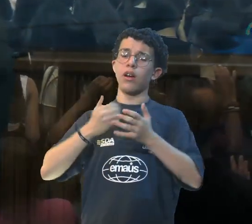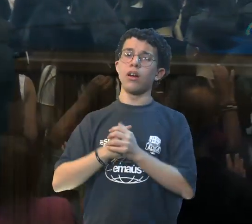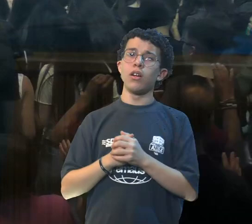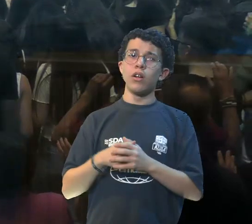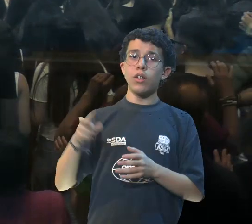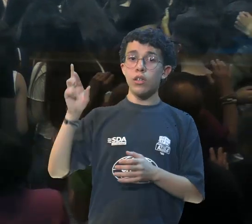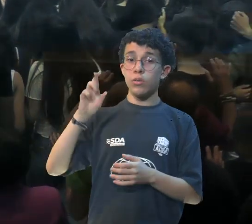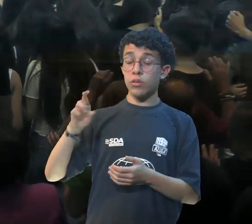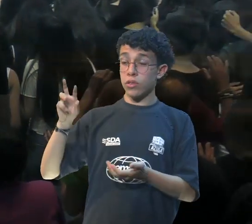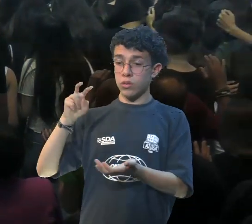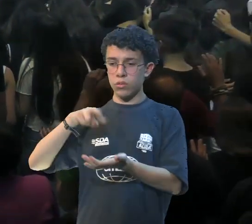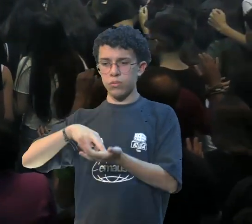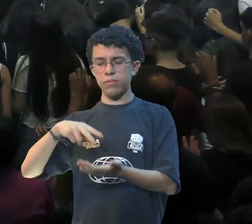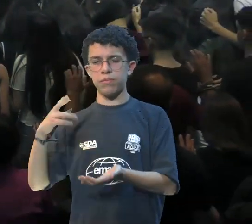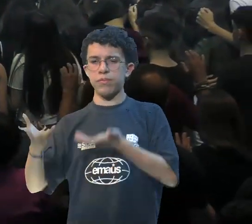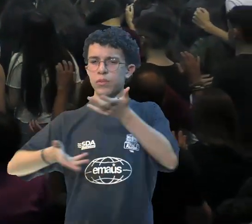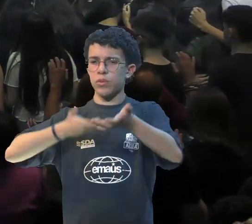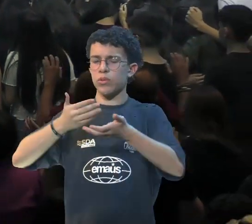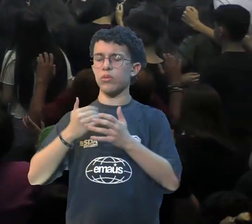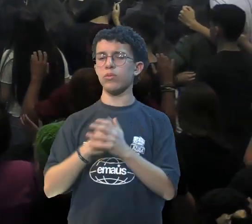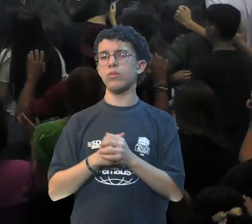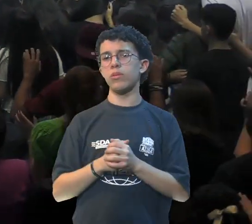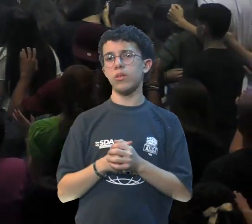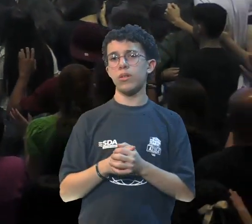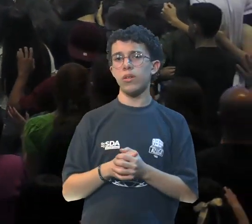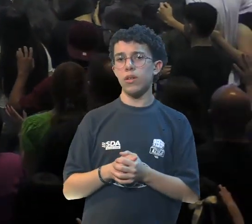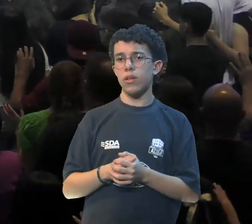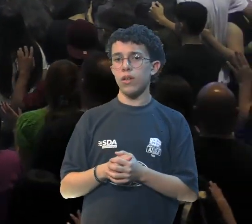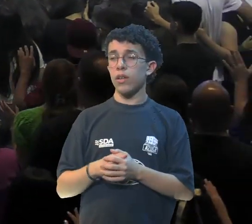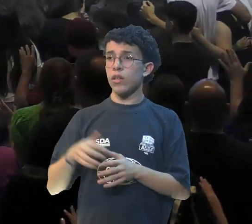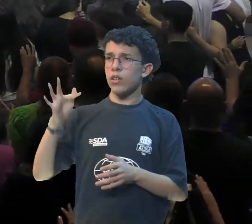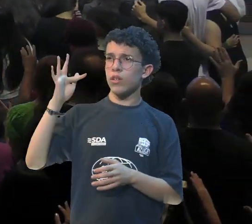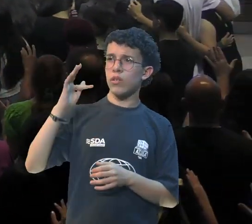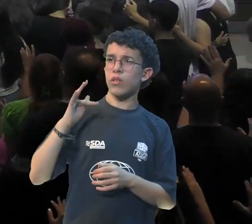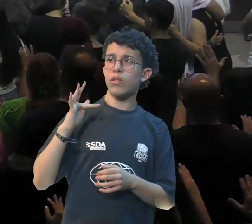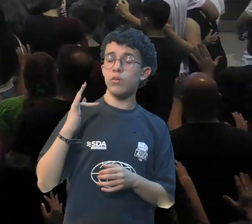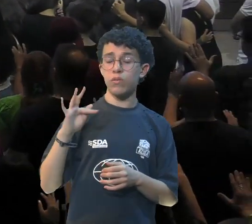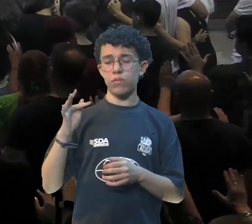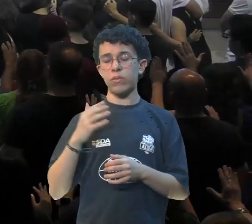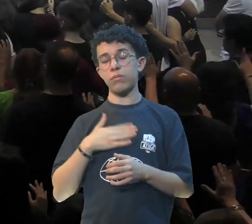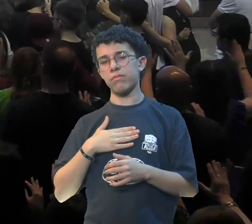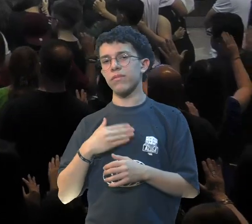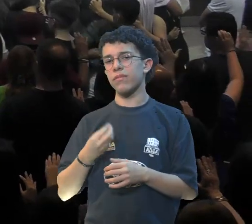Senhor ressuscitou dos mortos e vai me dar vida nova.